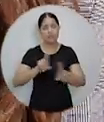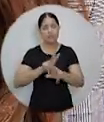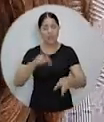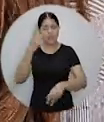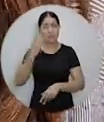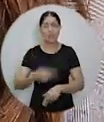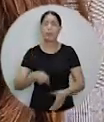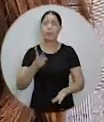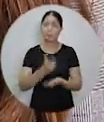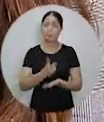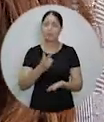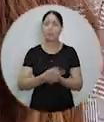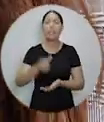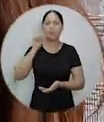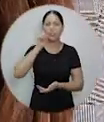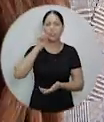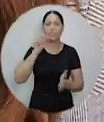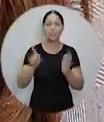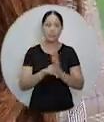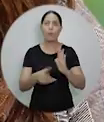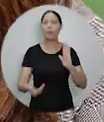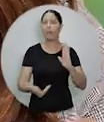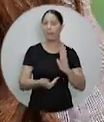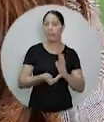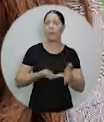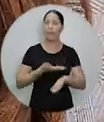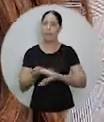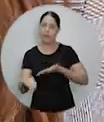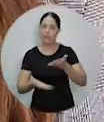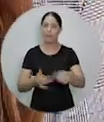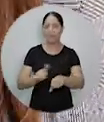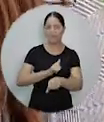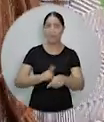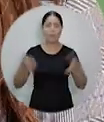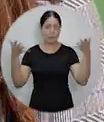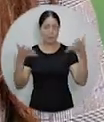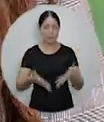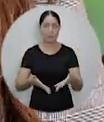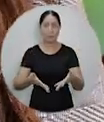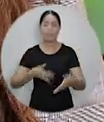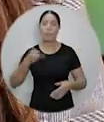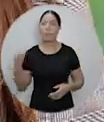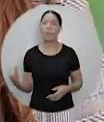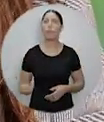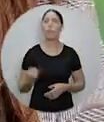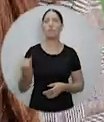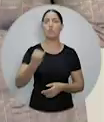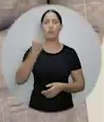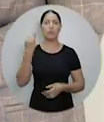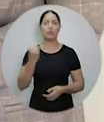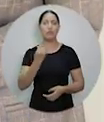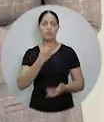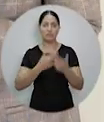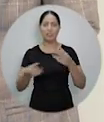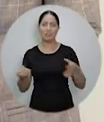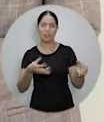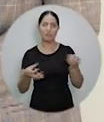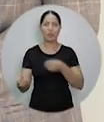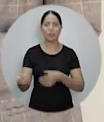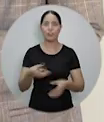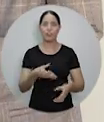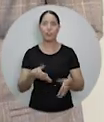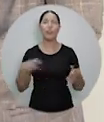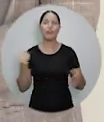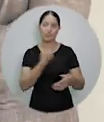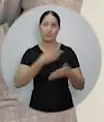enorme aqui, inclusive no dia a dia da Câmara, na forma de negociar, de participar. Tem sido extremamente inovadora esta bancada